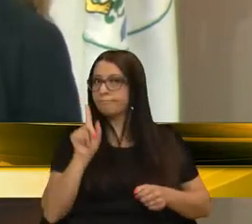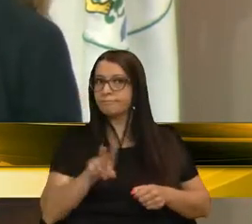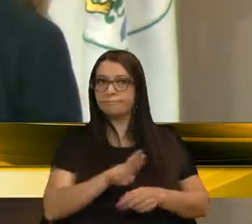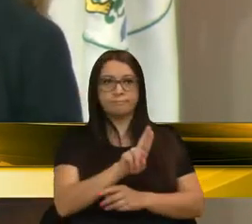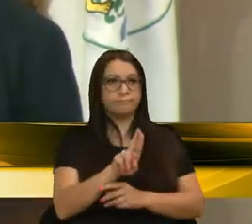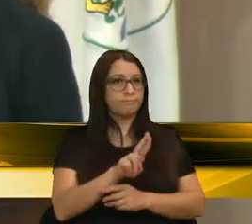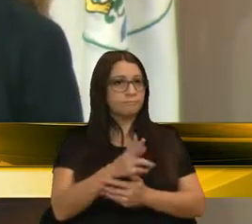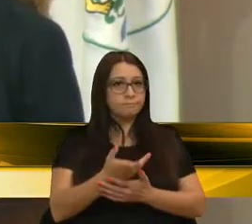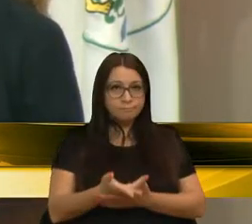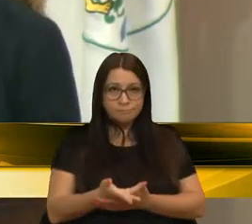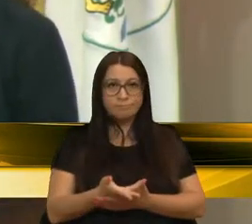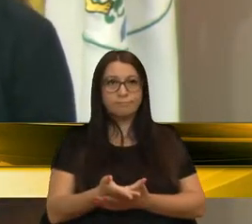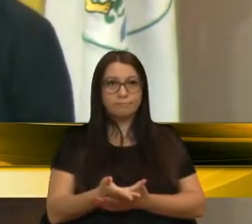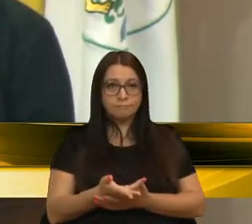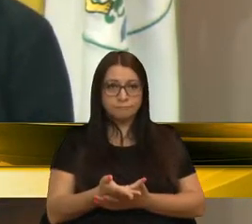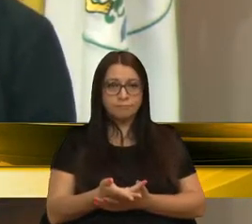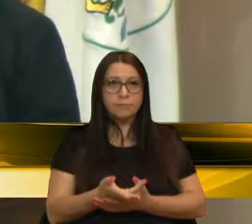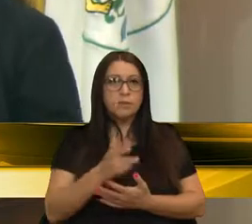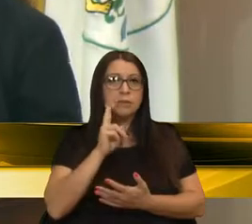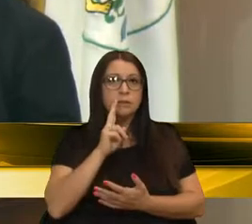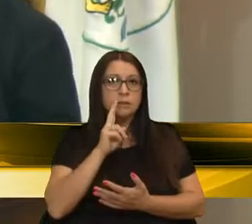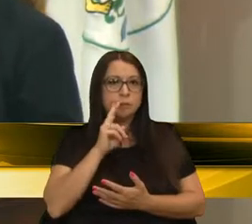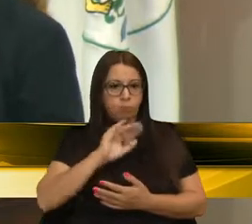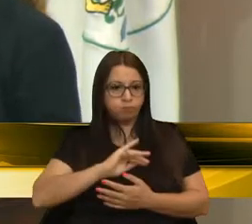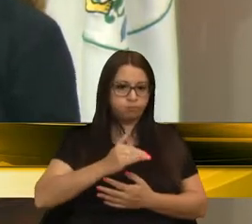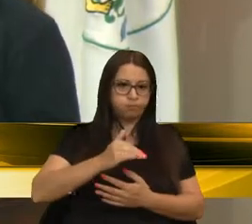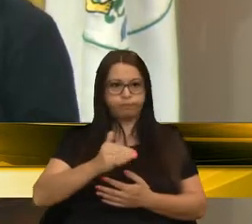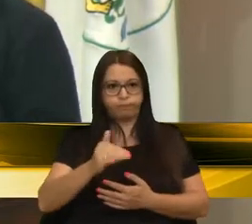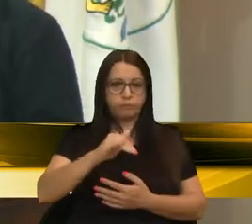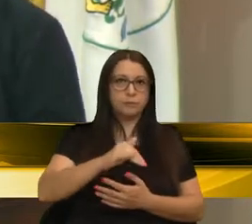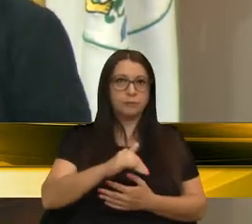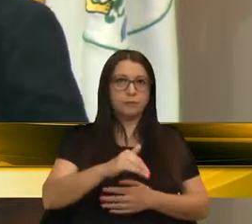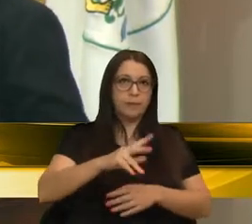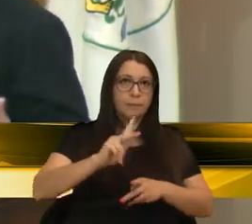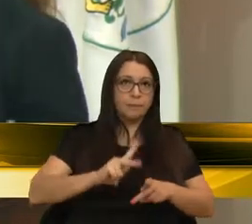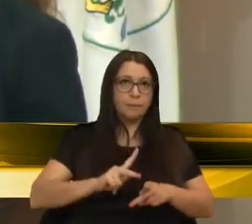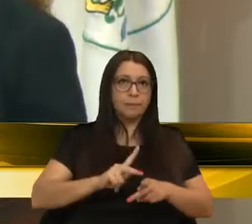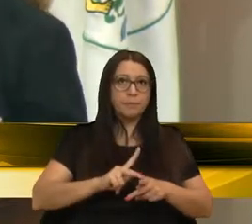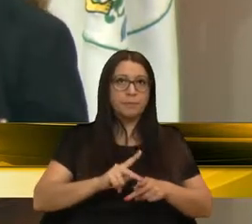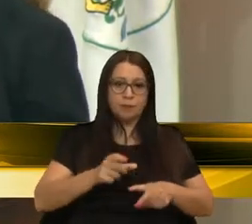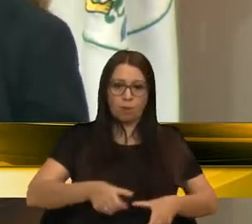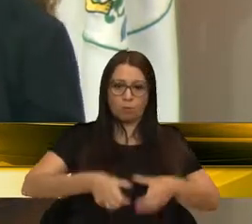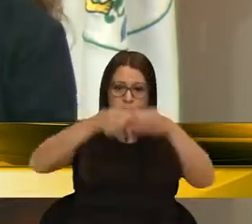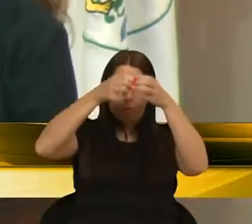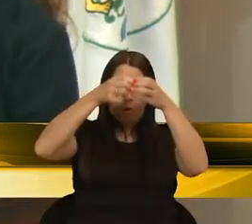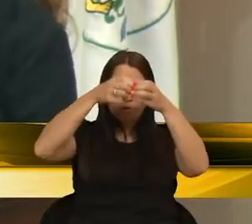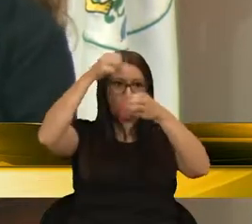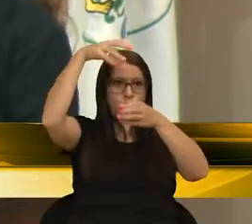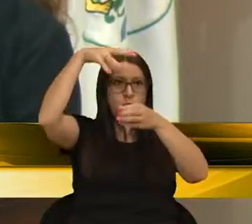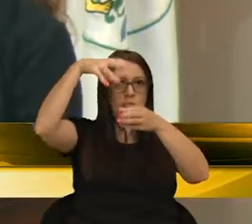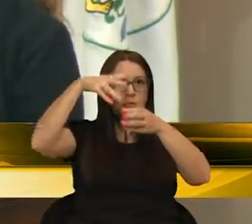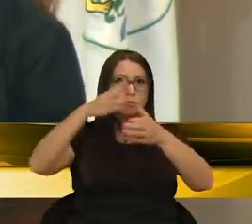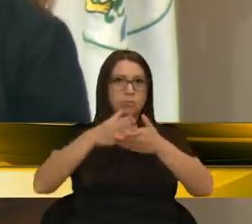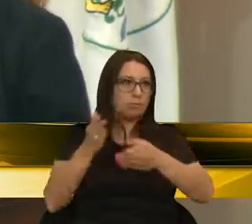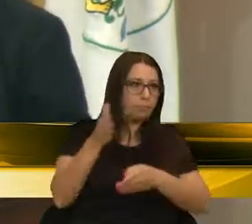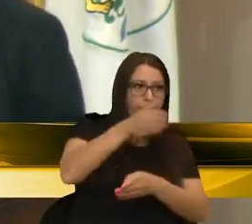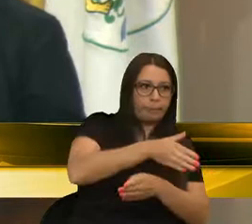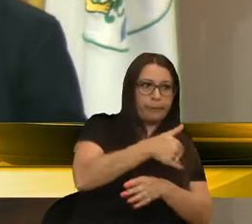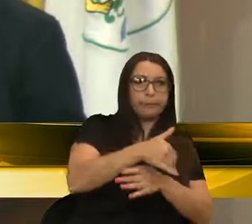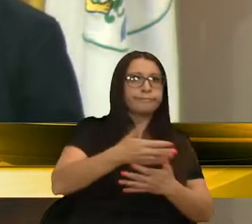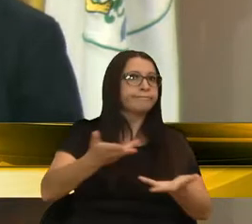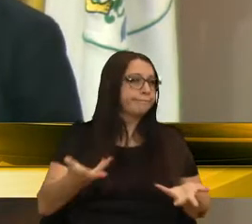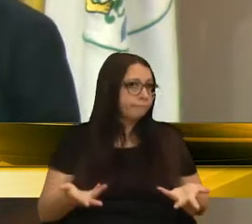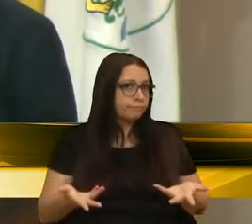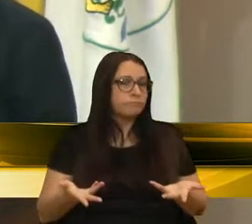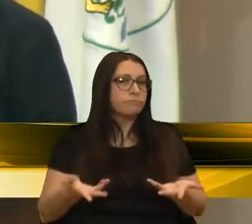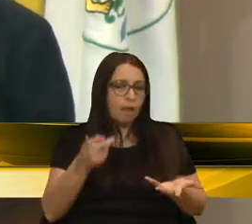utilizar. A gente tem buraco na calçada, calçadas tem poste no meio, você tem que descer para a rua,